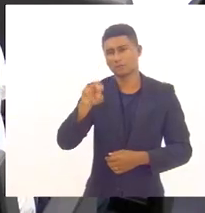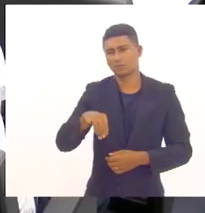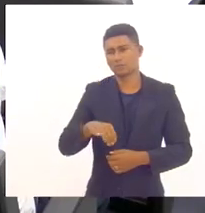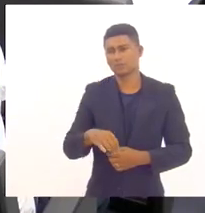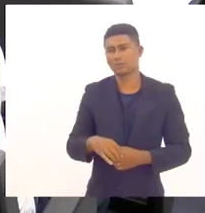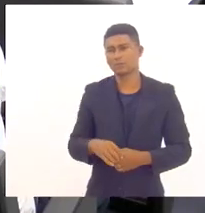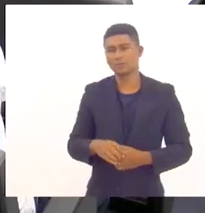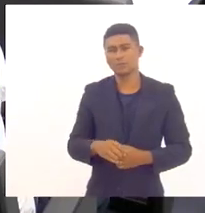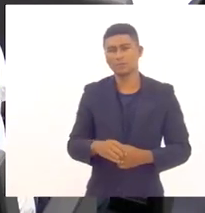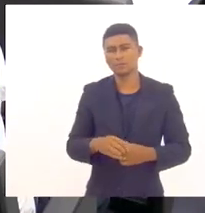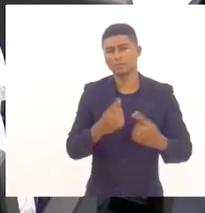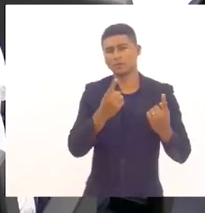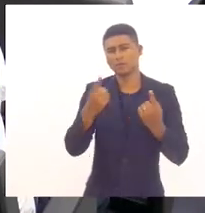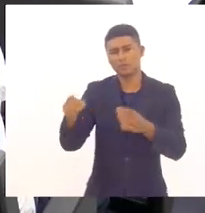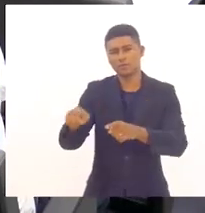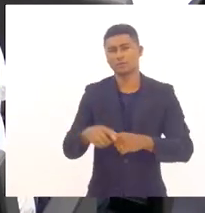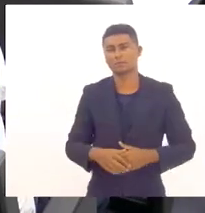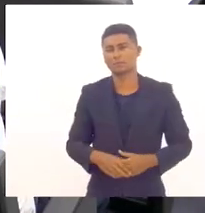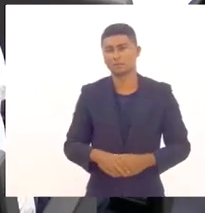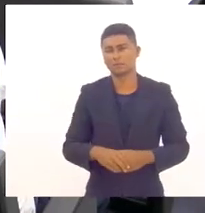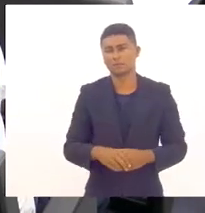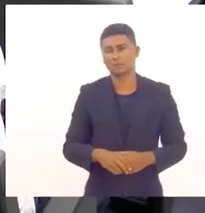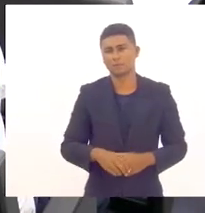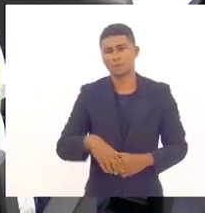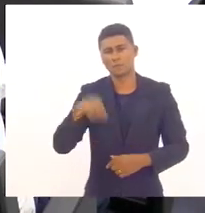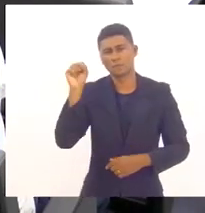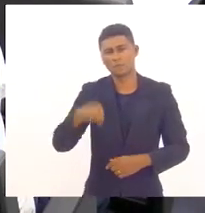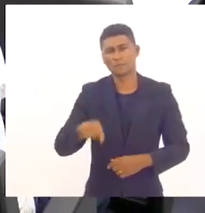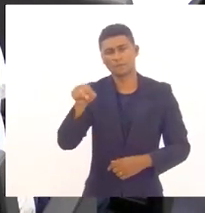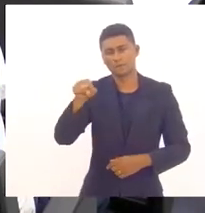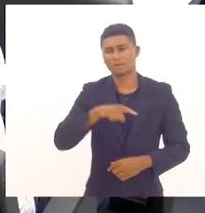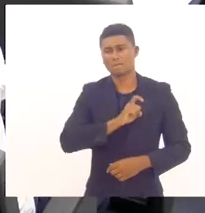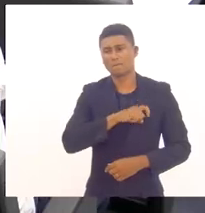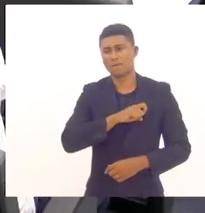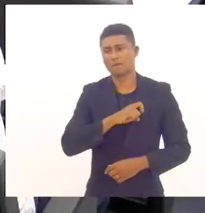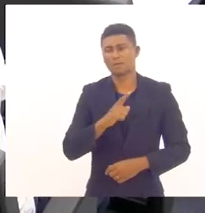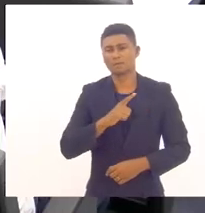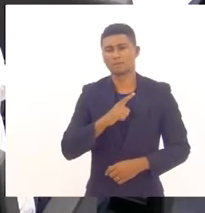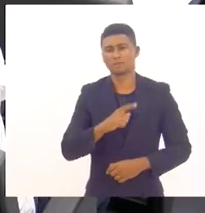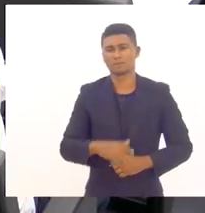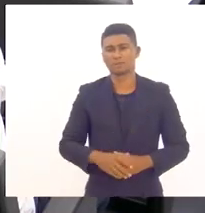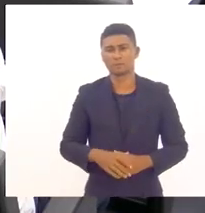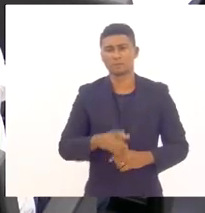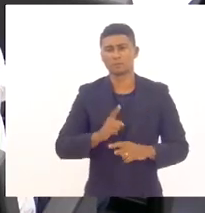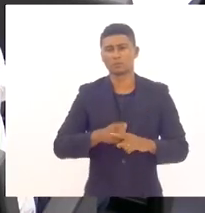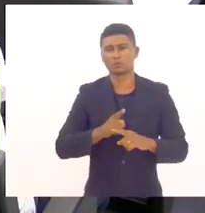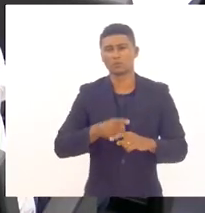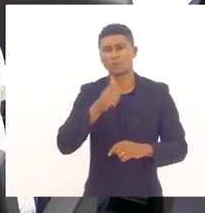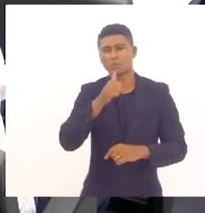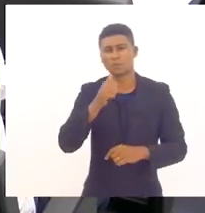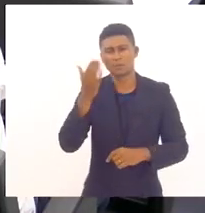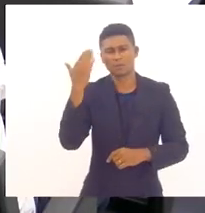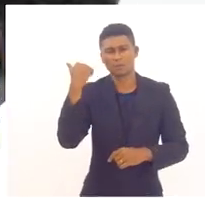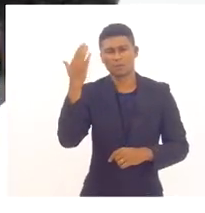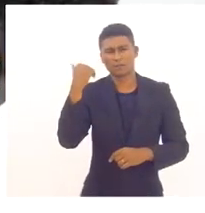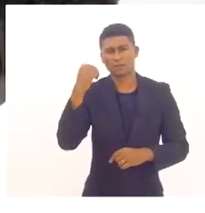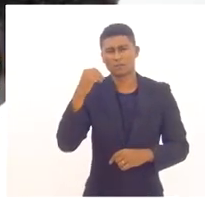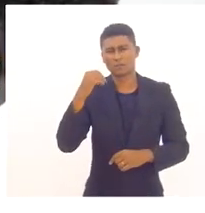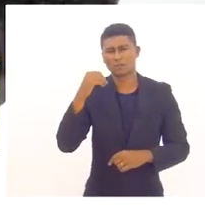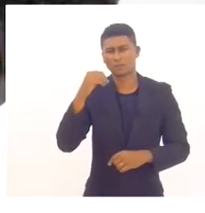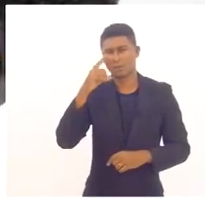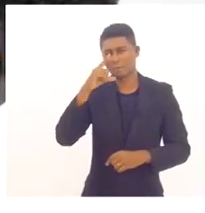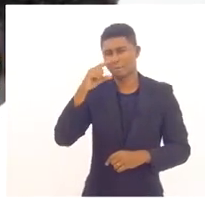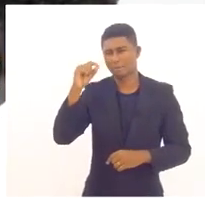contra o Halloween. O Halloween, sim, é uma perversa. Porque mulher foi bruxa. Mulher, dia de Halloween é